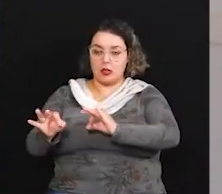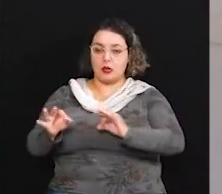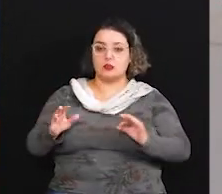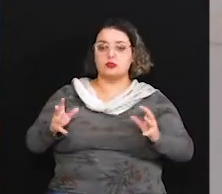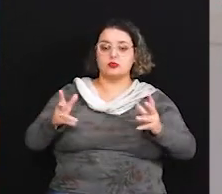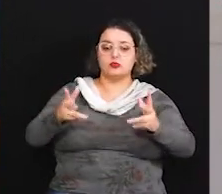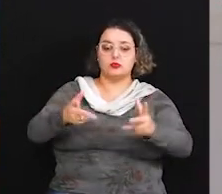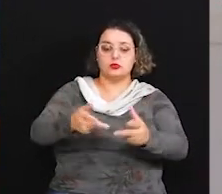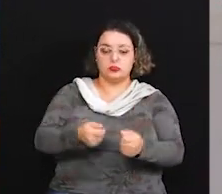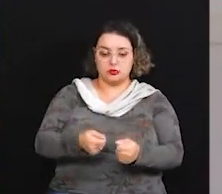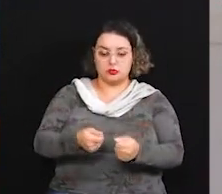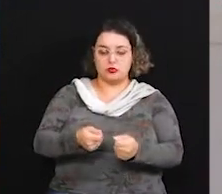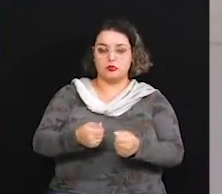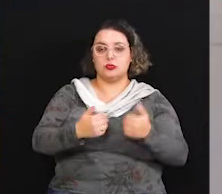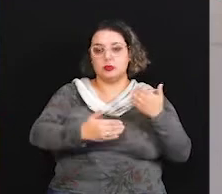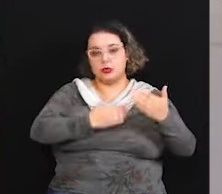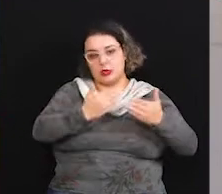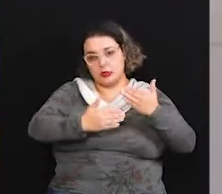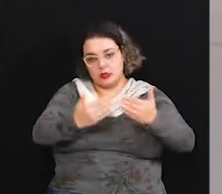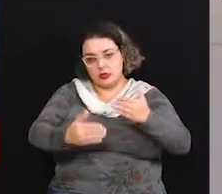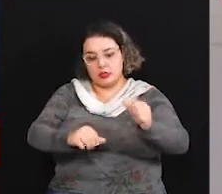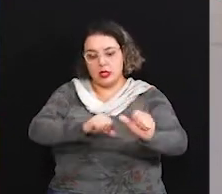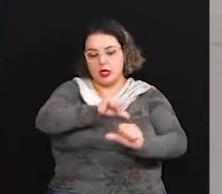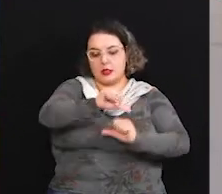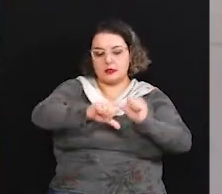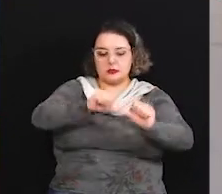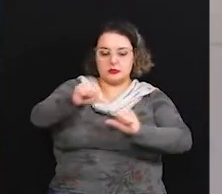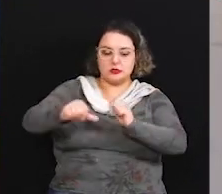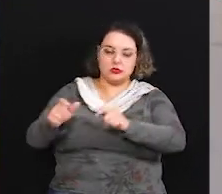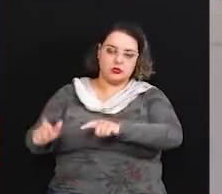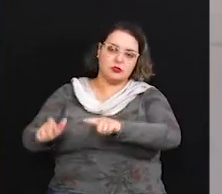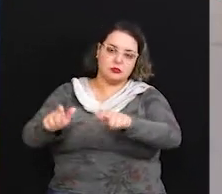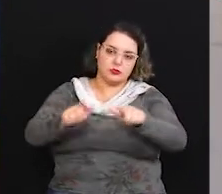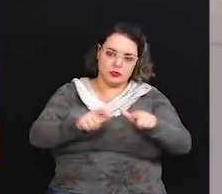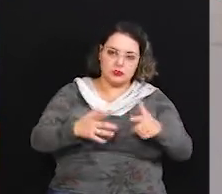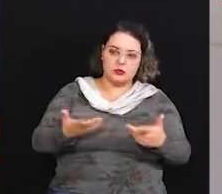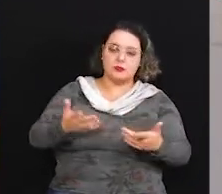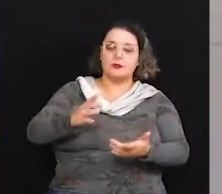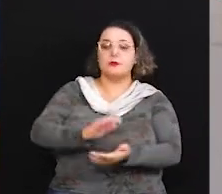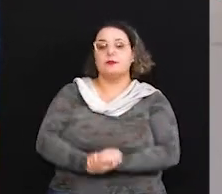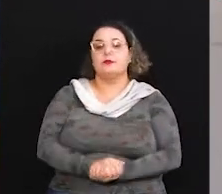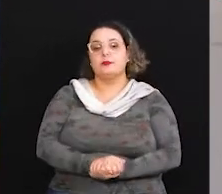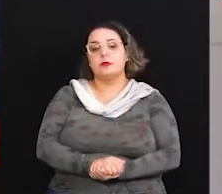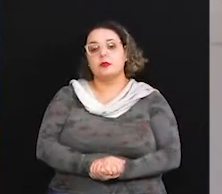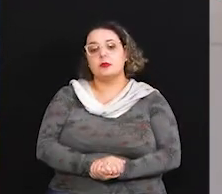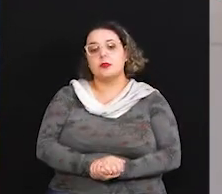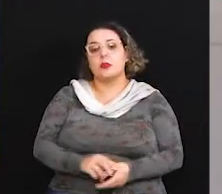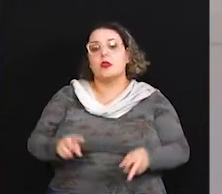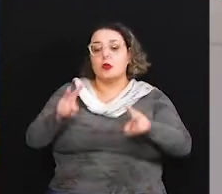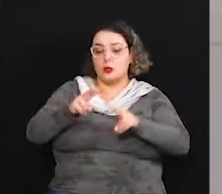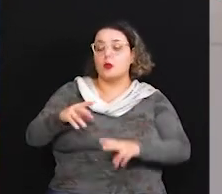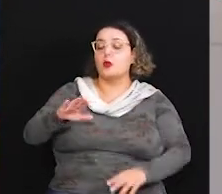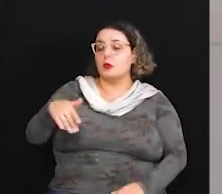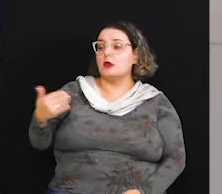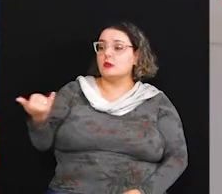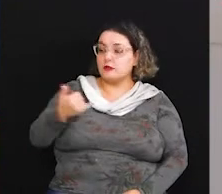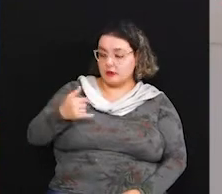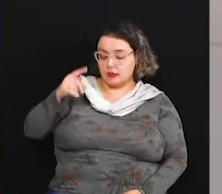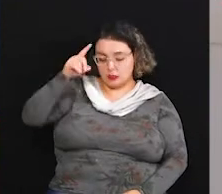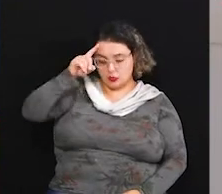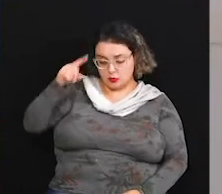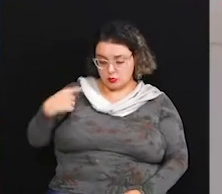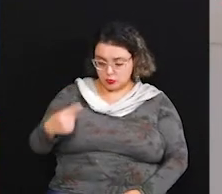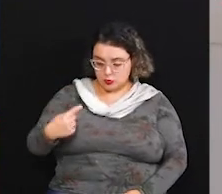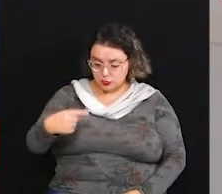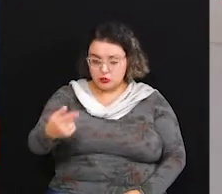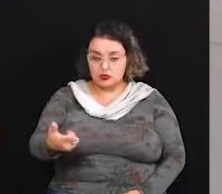todas de algum tempo aí as transformações de espaços e tudo. A gente visa muito, quando você me fala da